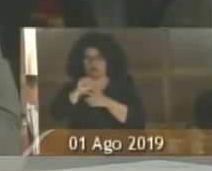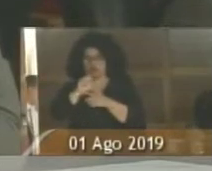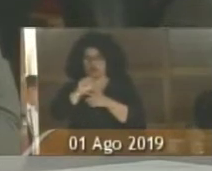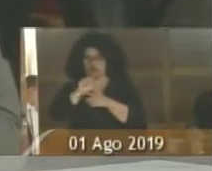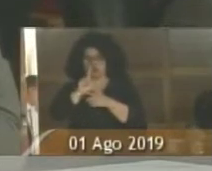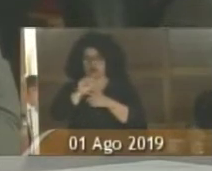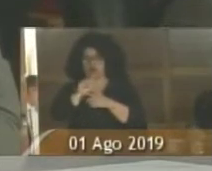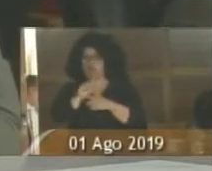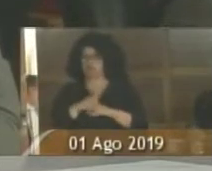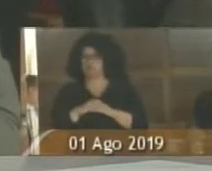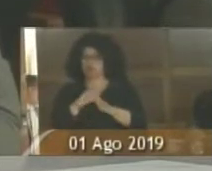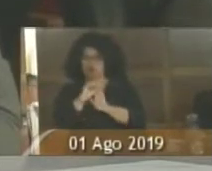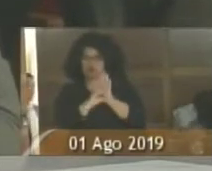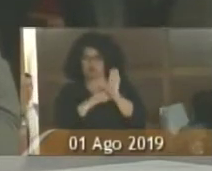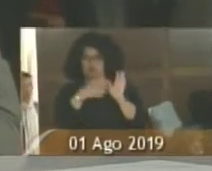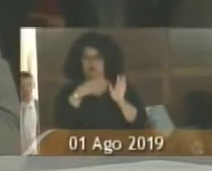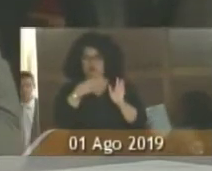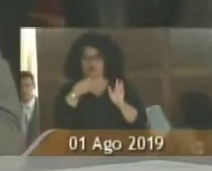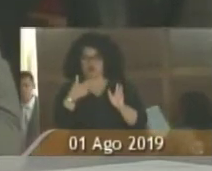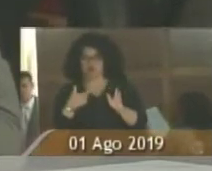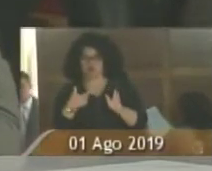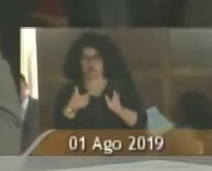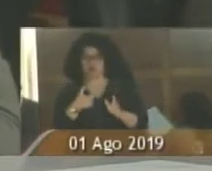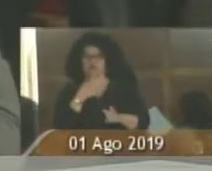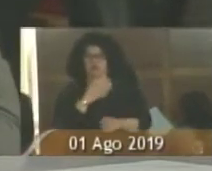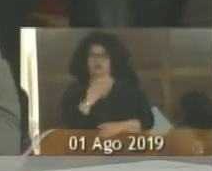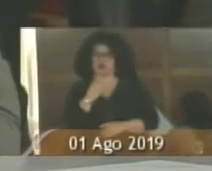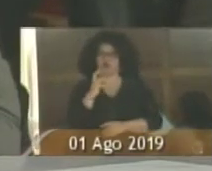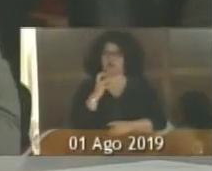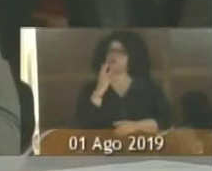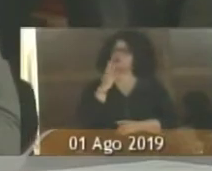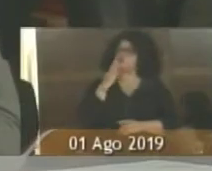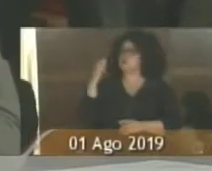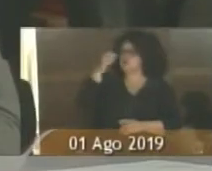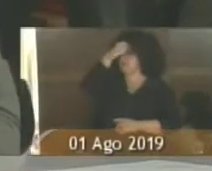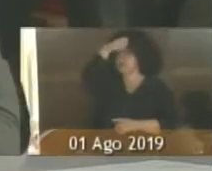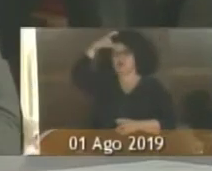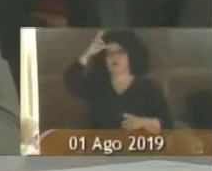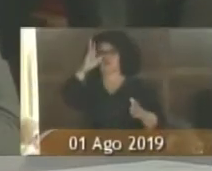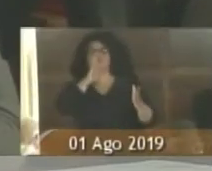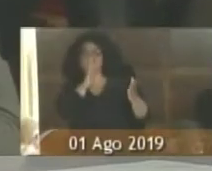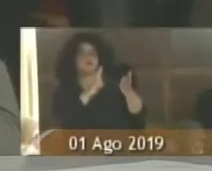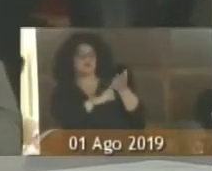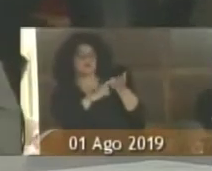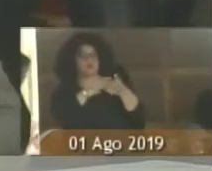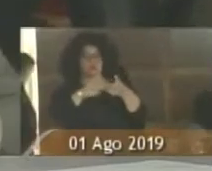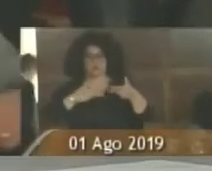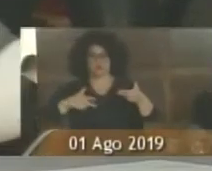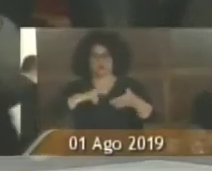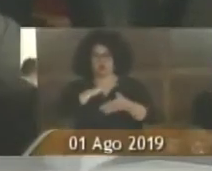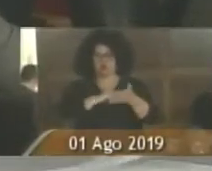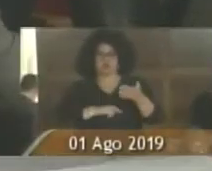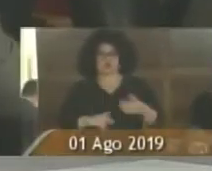ofícios 432 e 445, autor prefeito municipal, em resposta às indicações, vereador Léo Marmoraria.